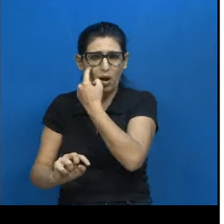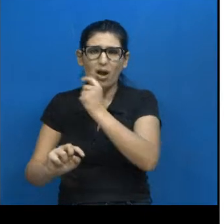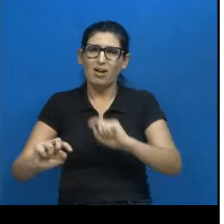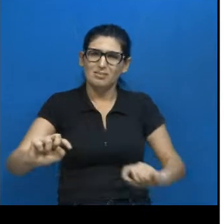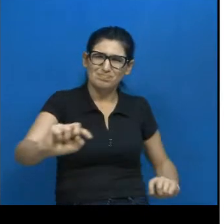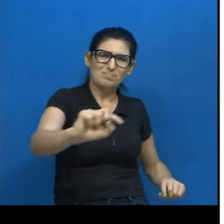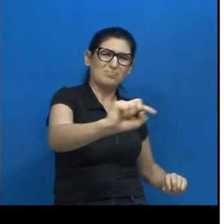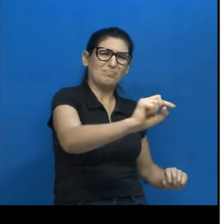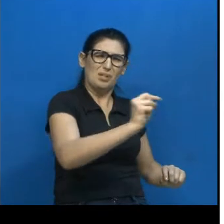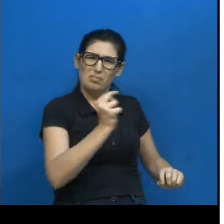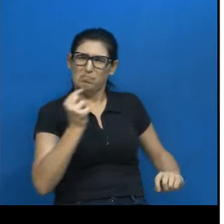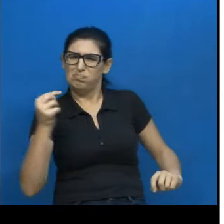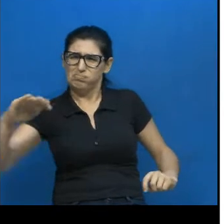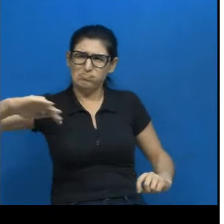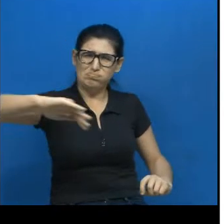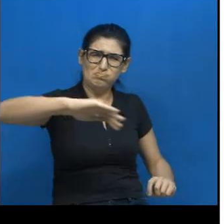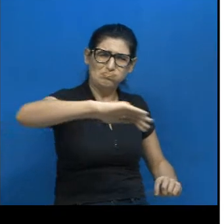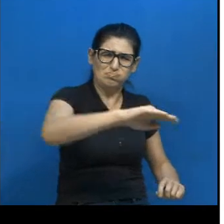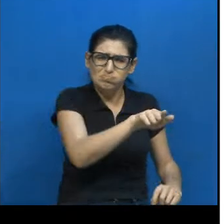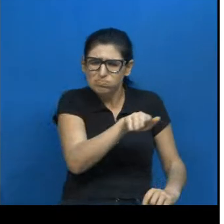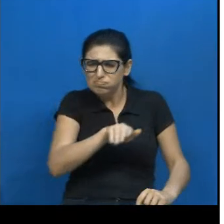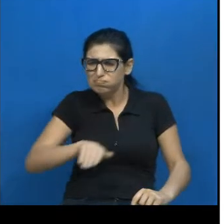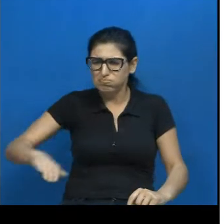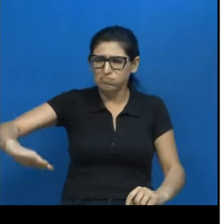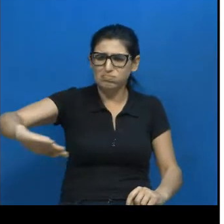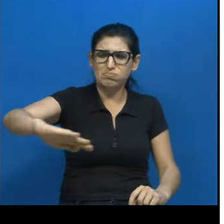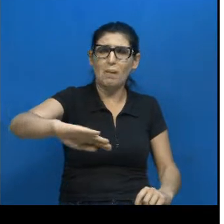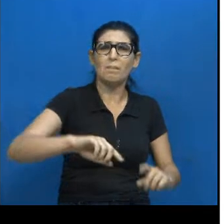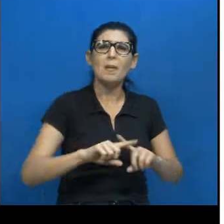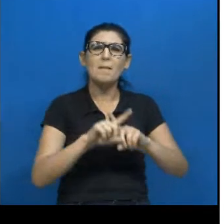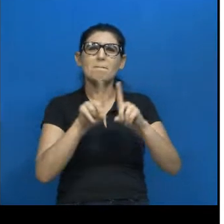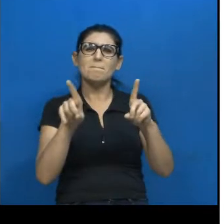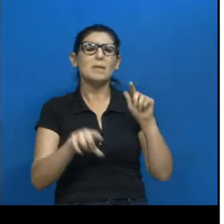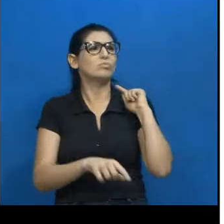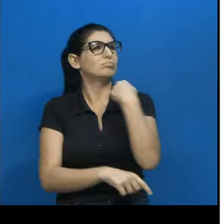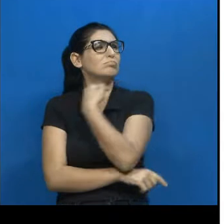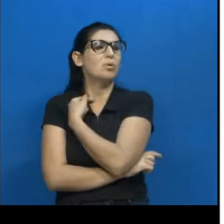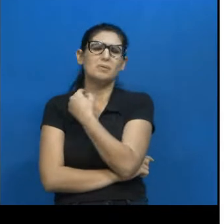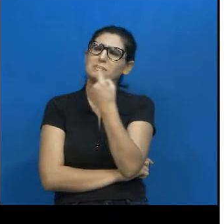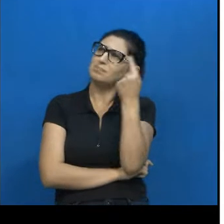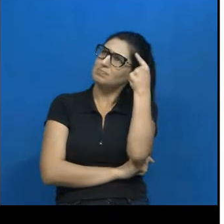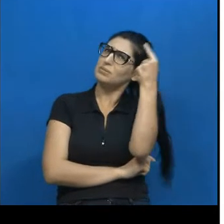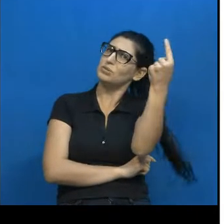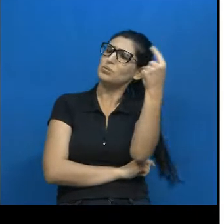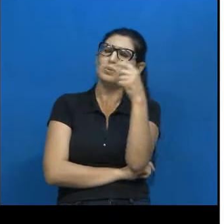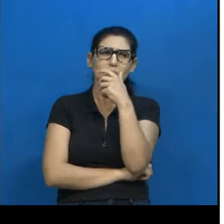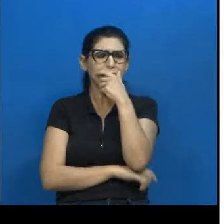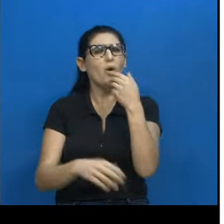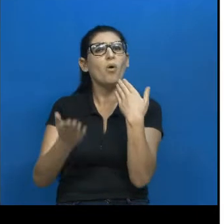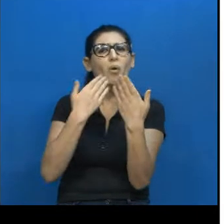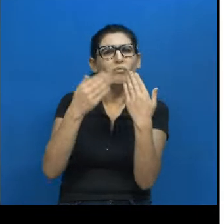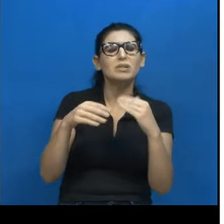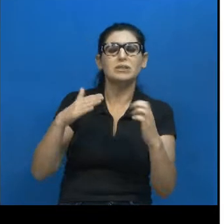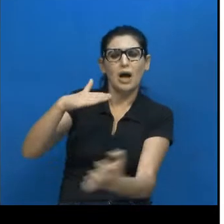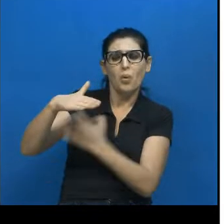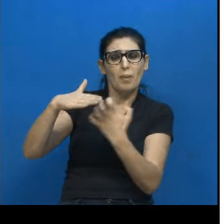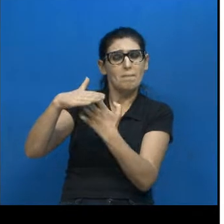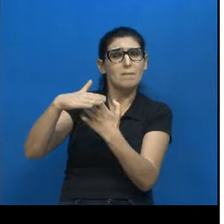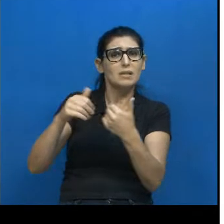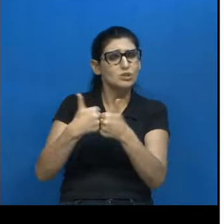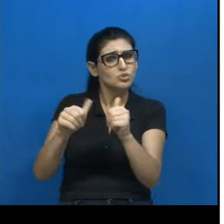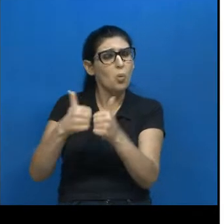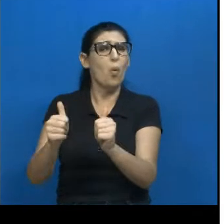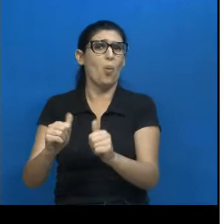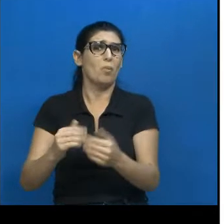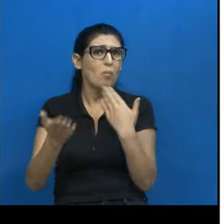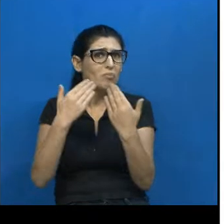emaranhado que aí é o que a gente tem conversado e tem conversado com a empresa que presta serviço. Falando, gente, está errado, a gente tem